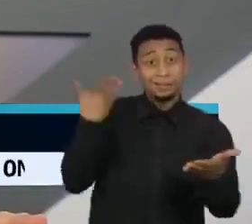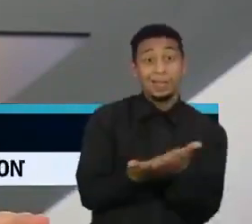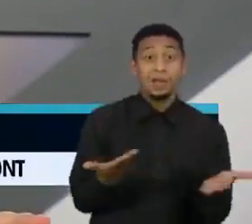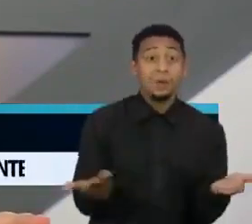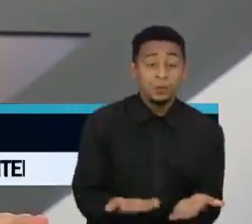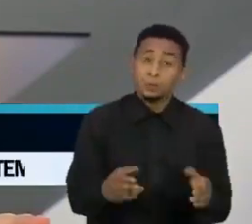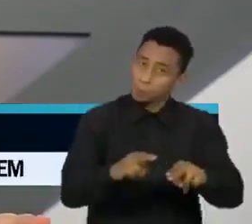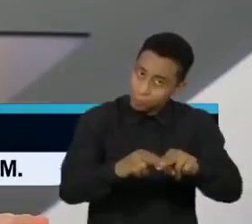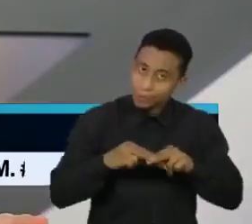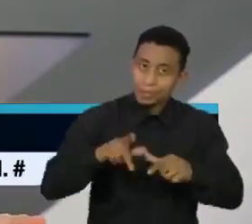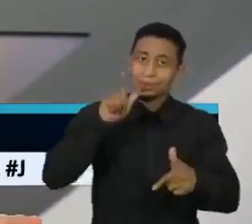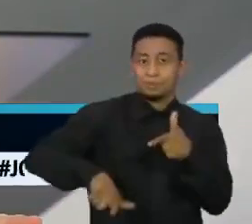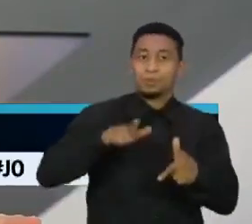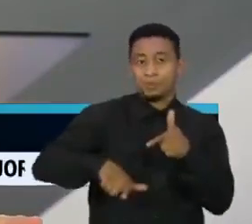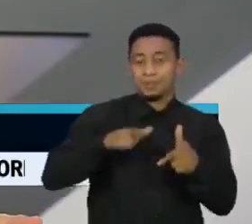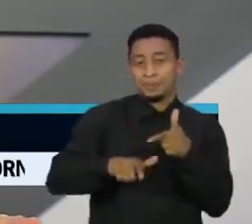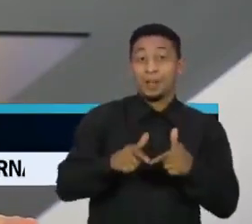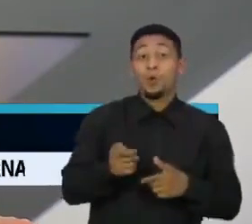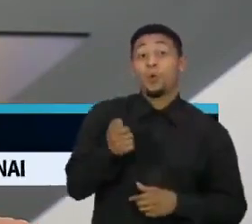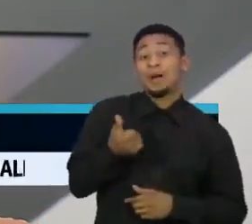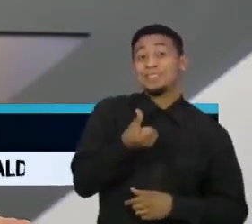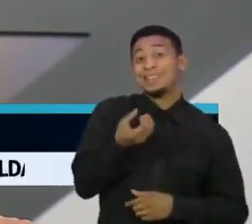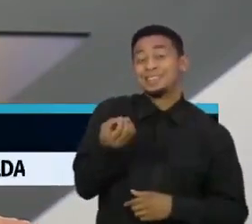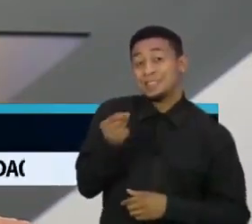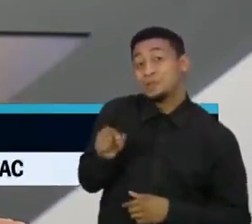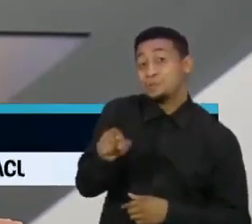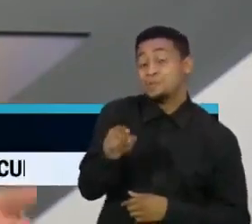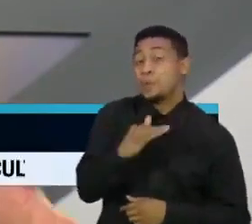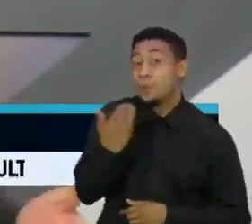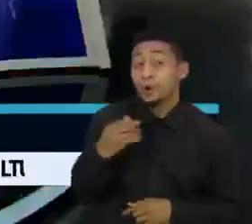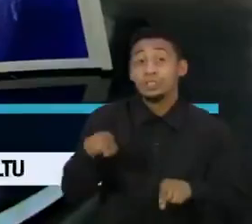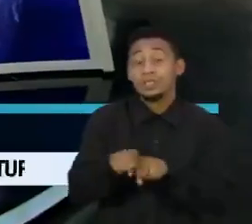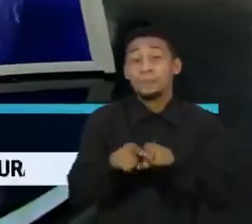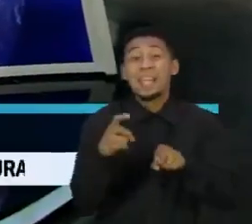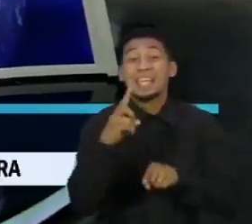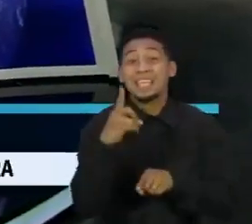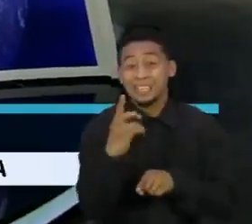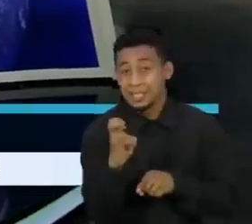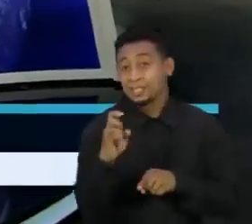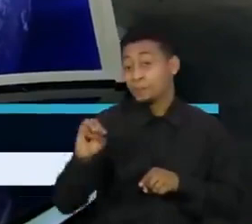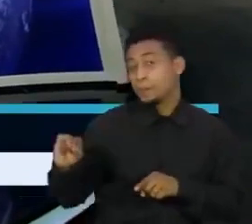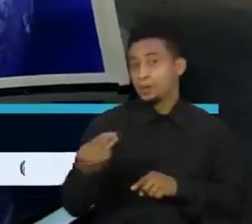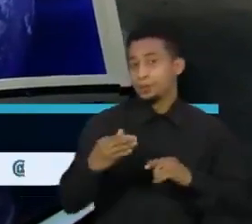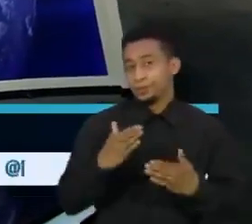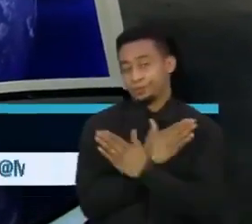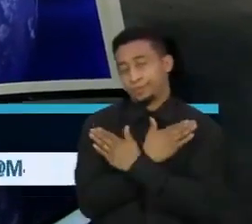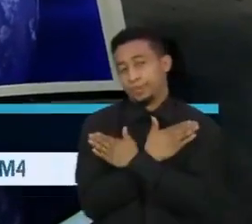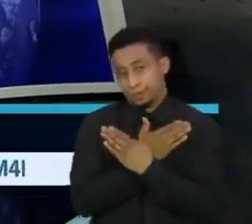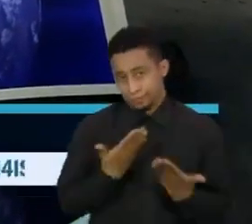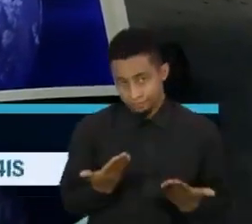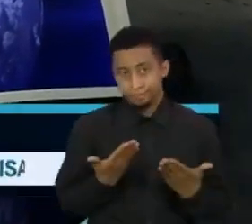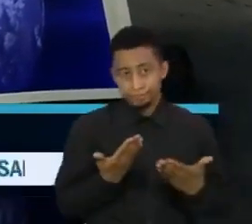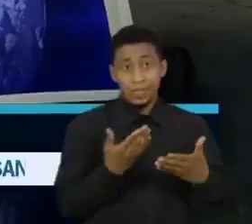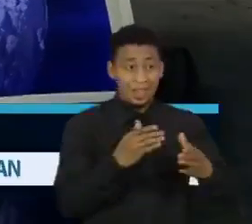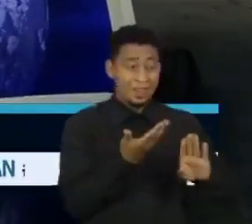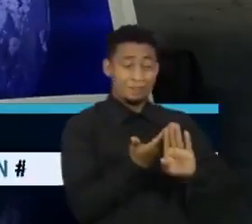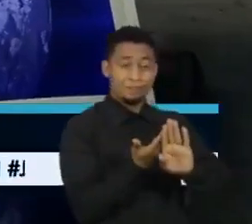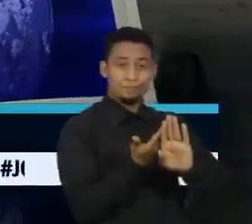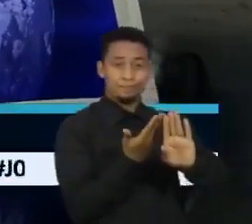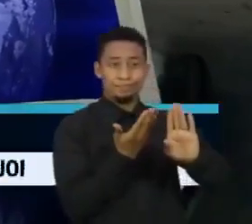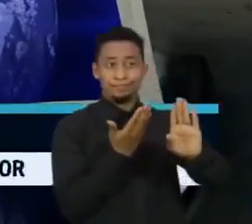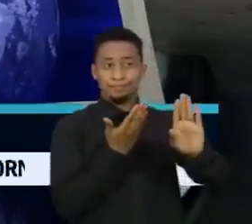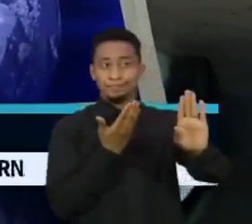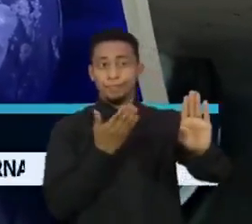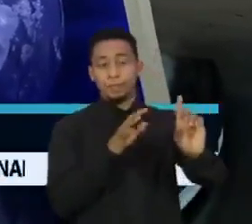por isso que a gente está onde está com quase 600 mil mortos e quase 15 milhões de desempregados o grande problema é que esse isolamento político vai cobrando a conta